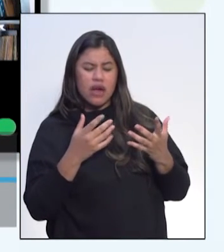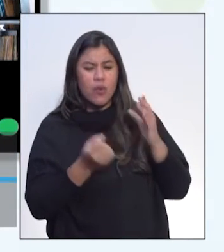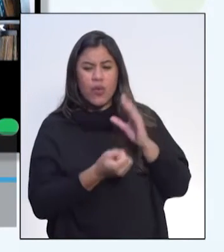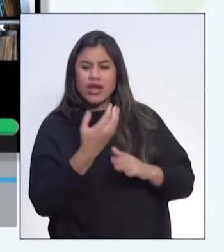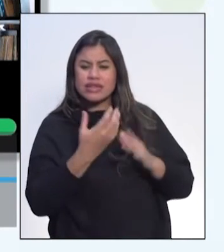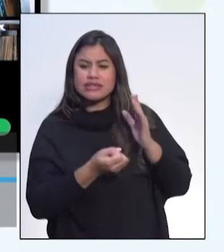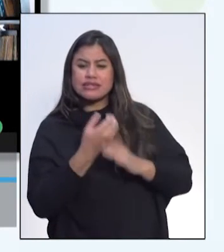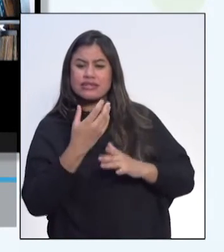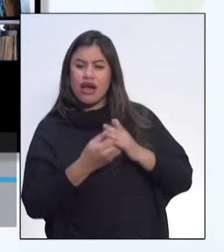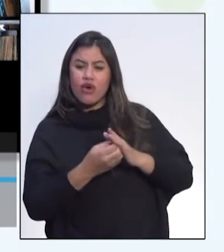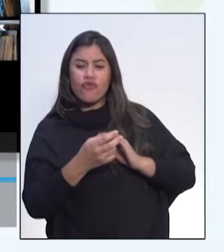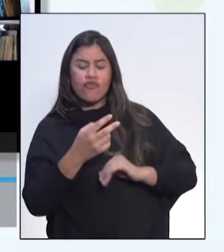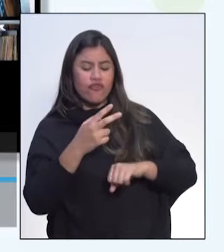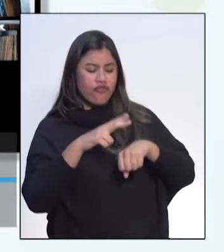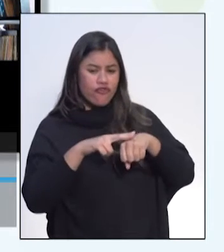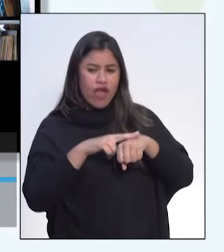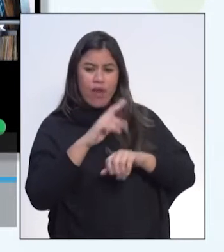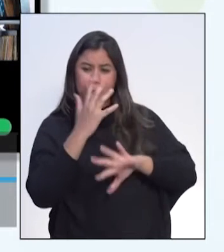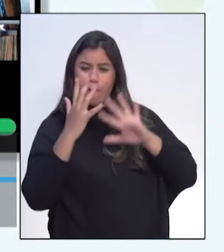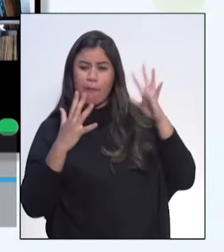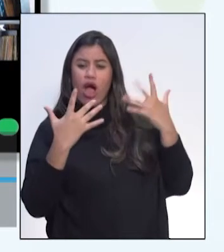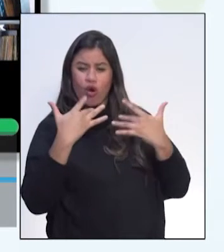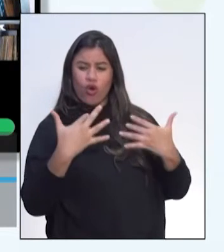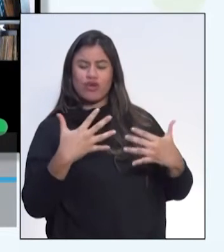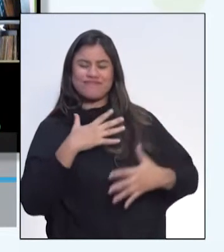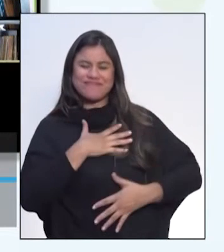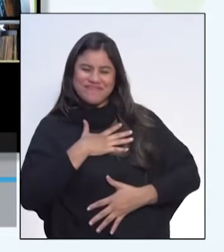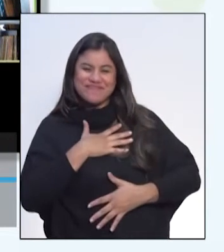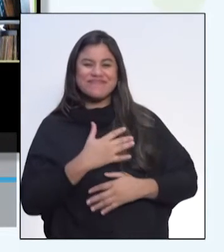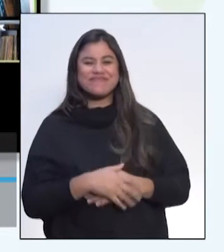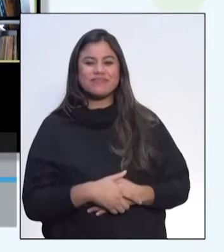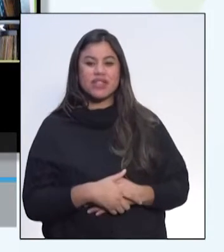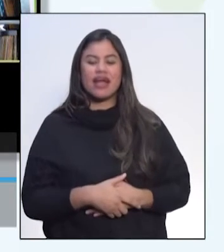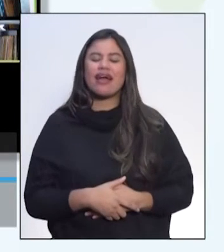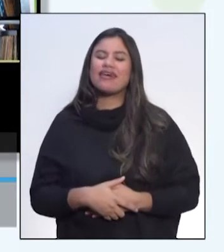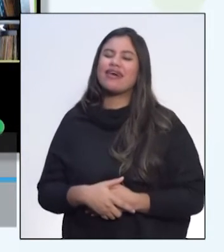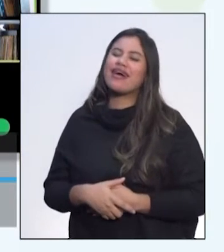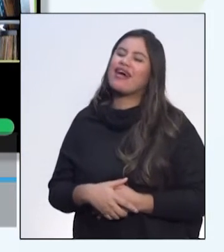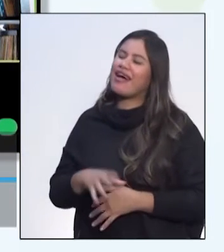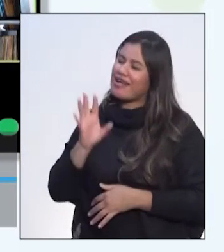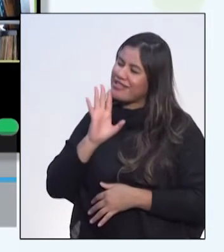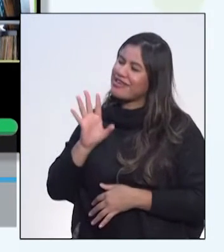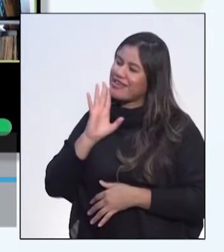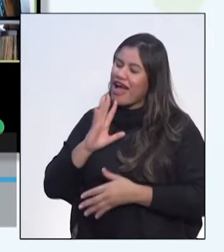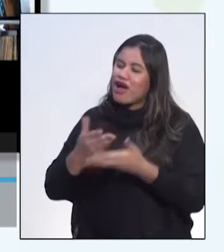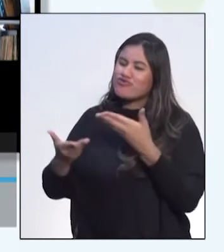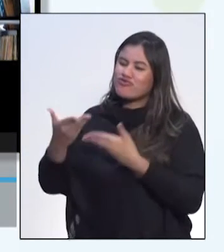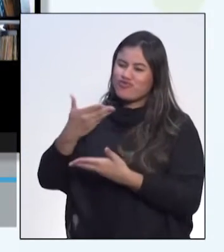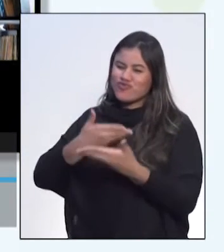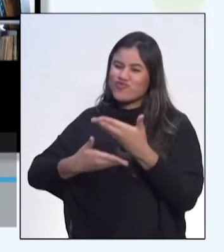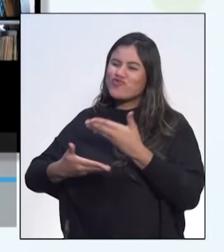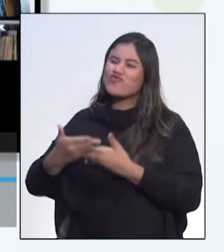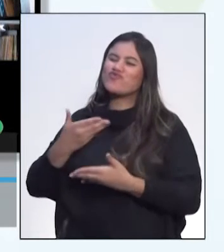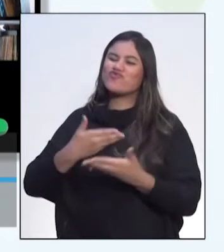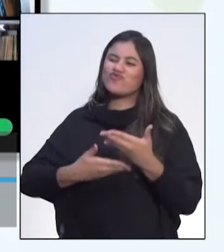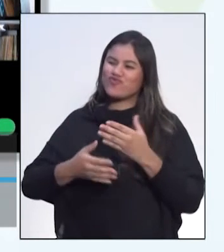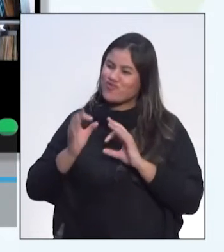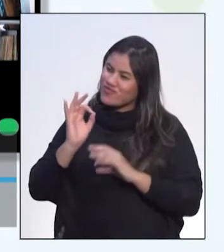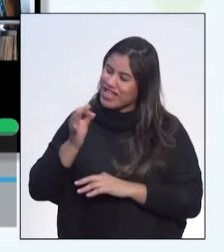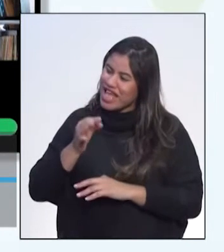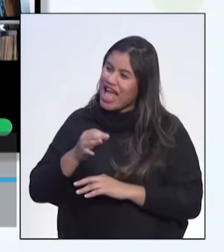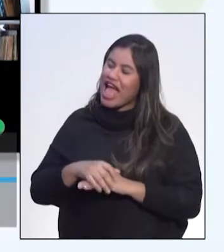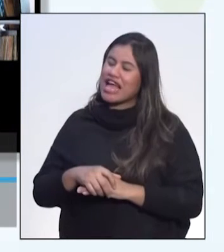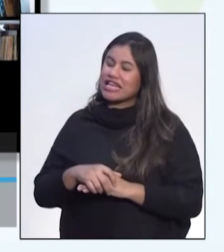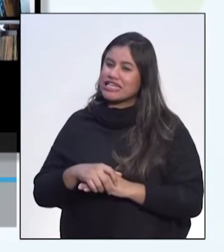mais verde, mais colorida. Ai, que legal, um ambiente mais acolhedor, né? Um ambiente isso mesmo. Que dê